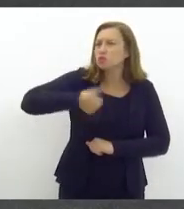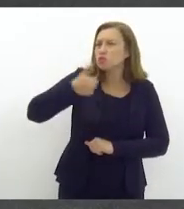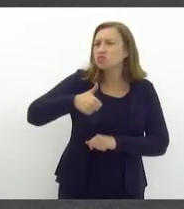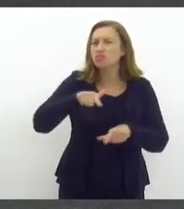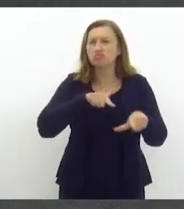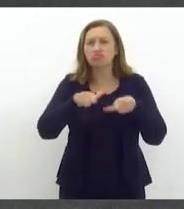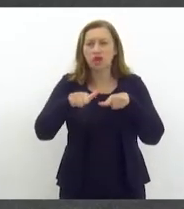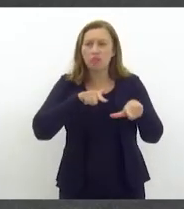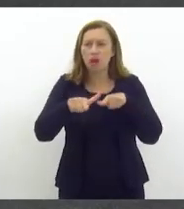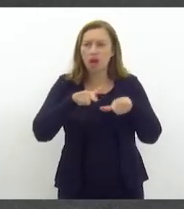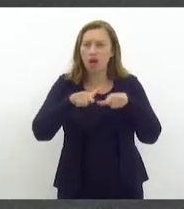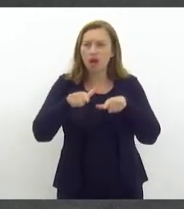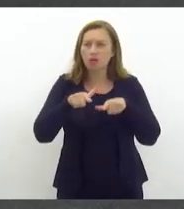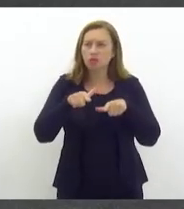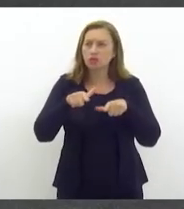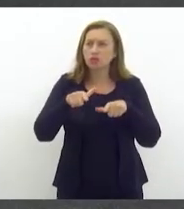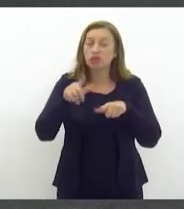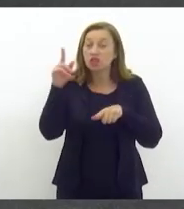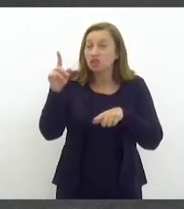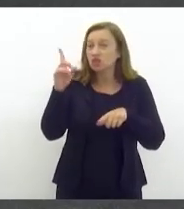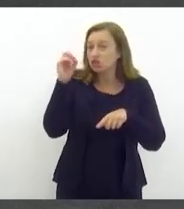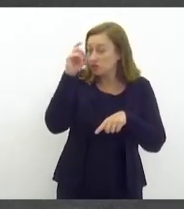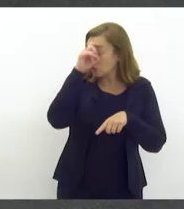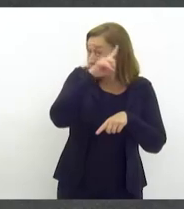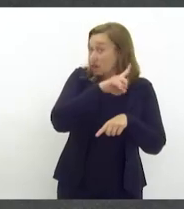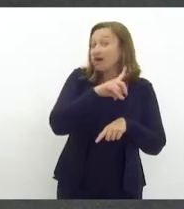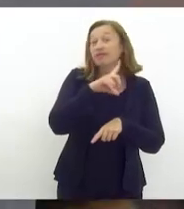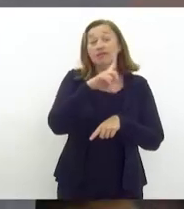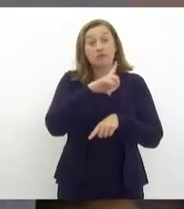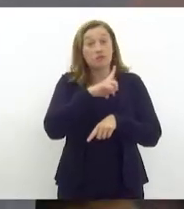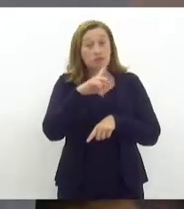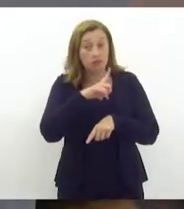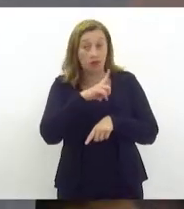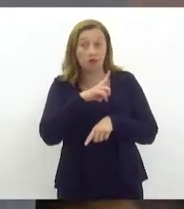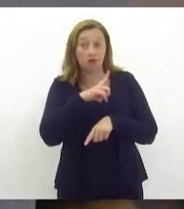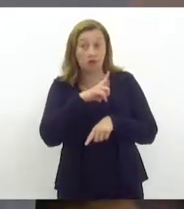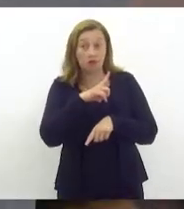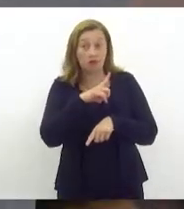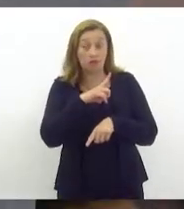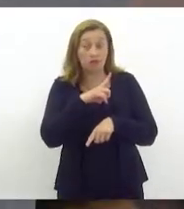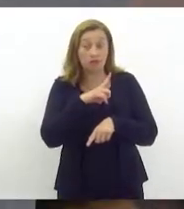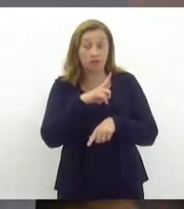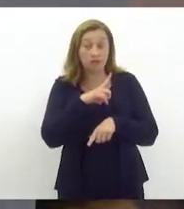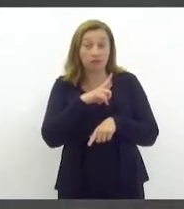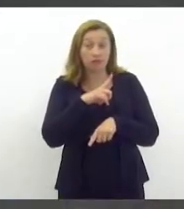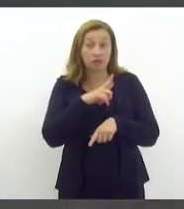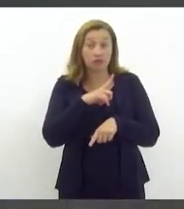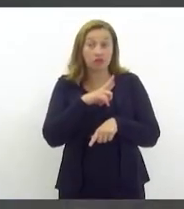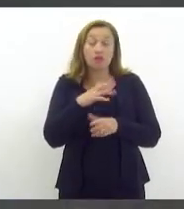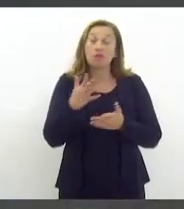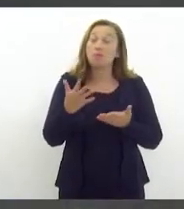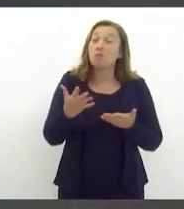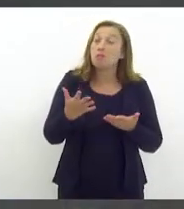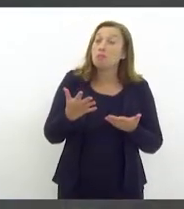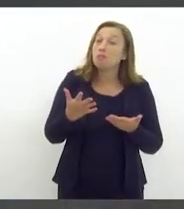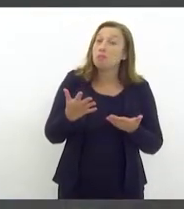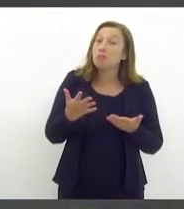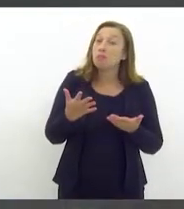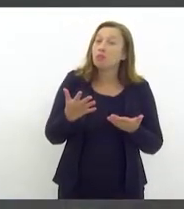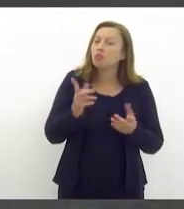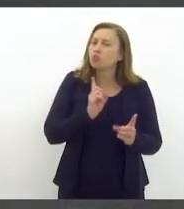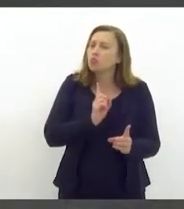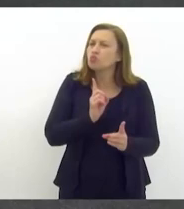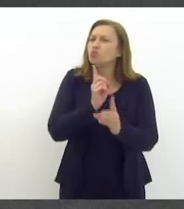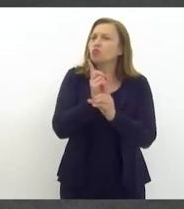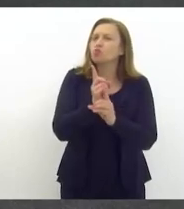emprego, dos obstáculos que a ele se opõe, existem, e